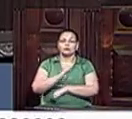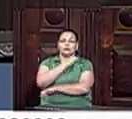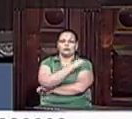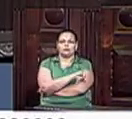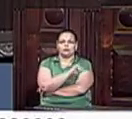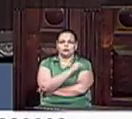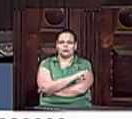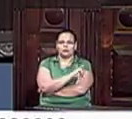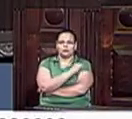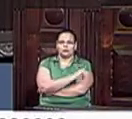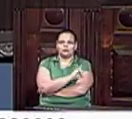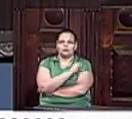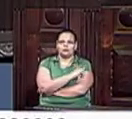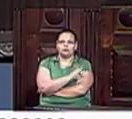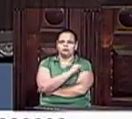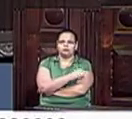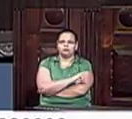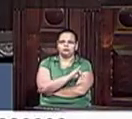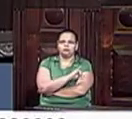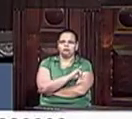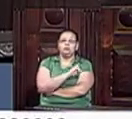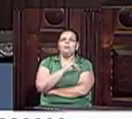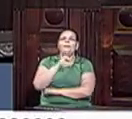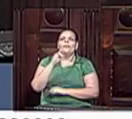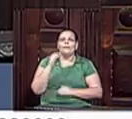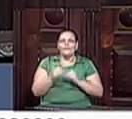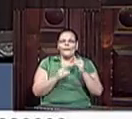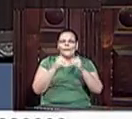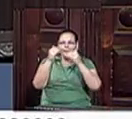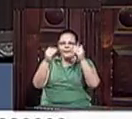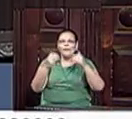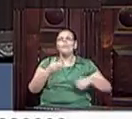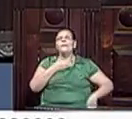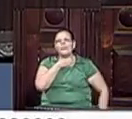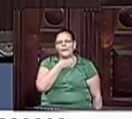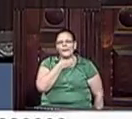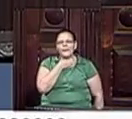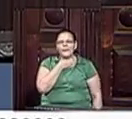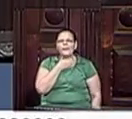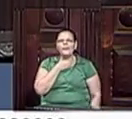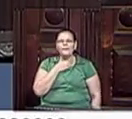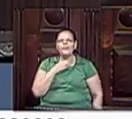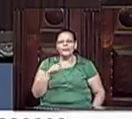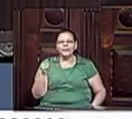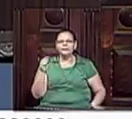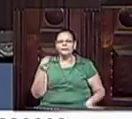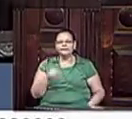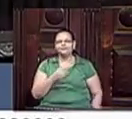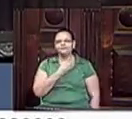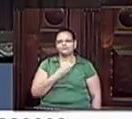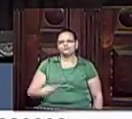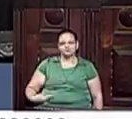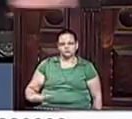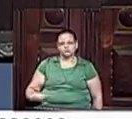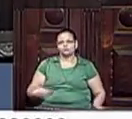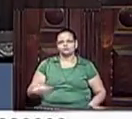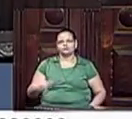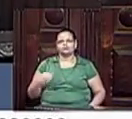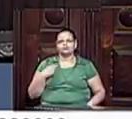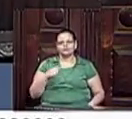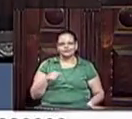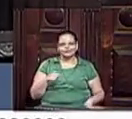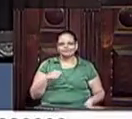Janeiro, vou dar uma parte, em processo de falência, vem a União na mão